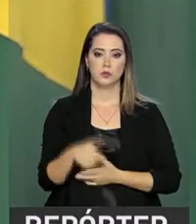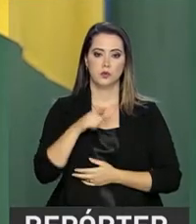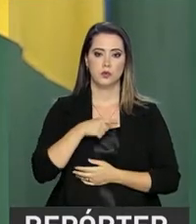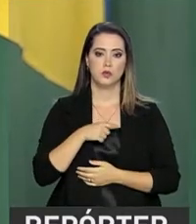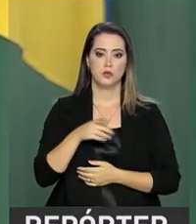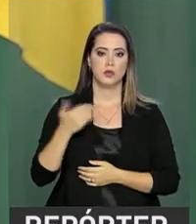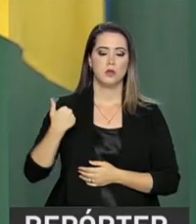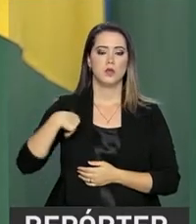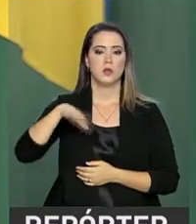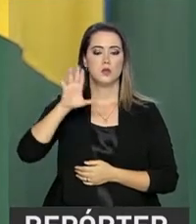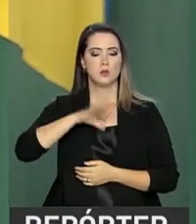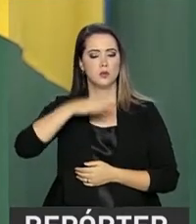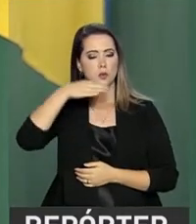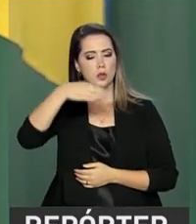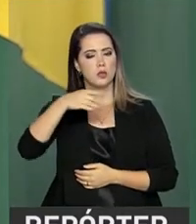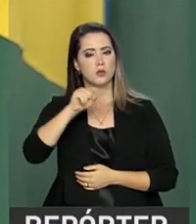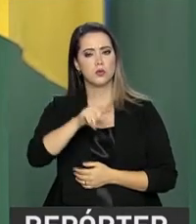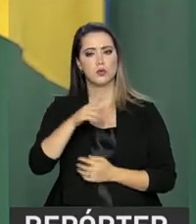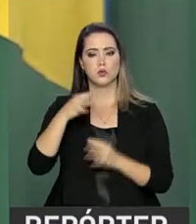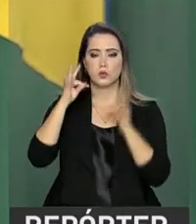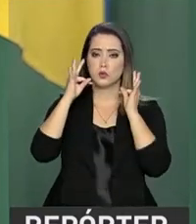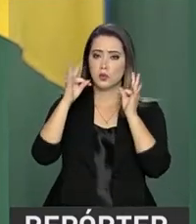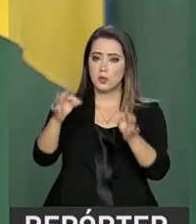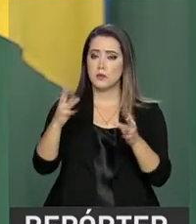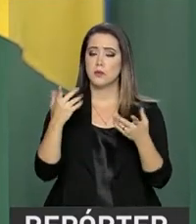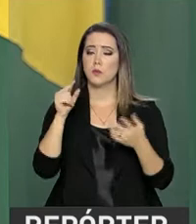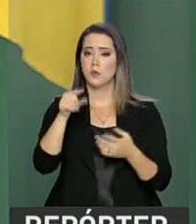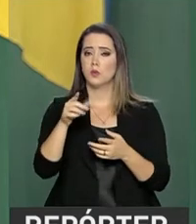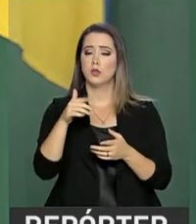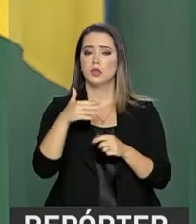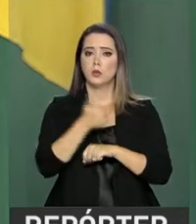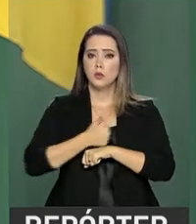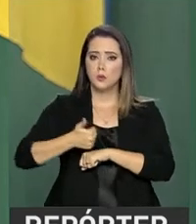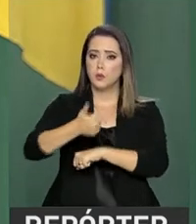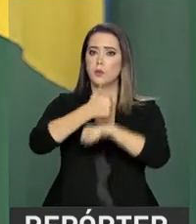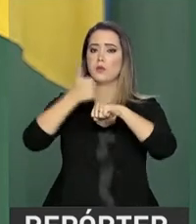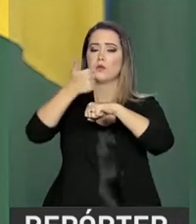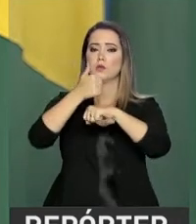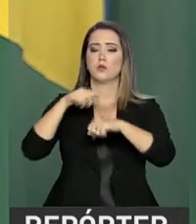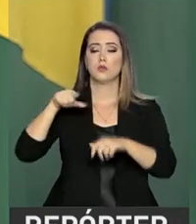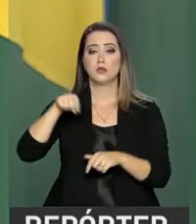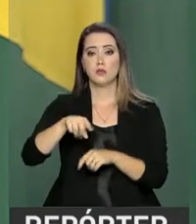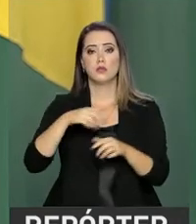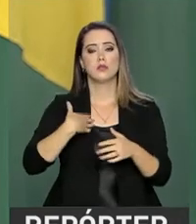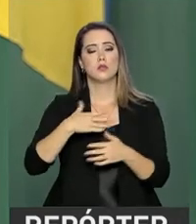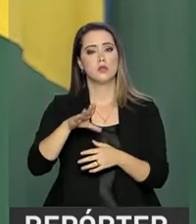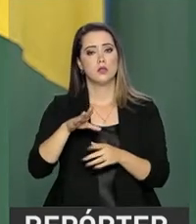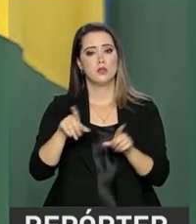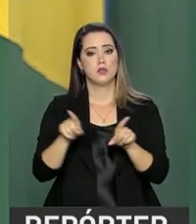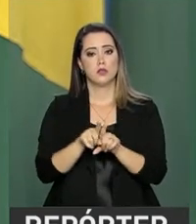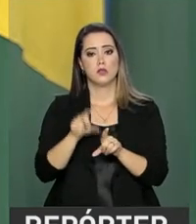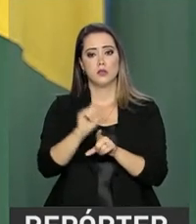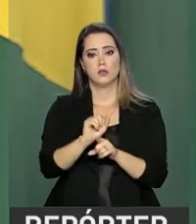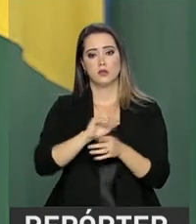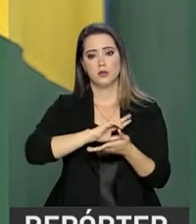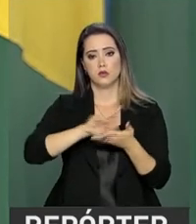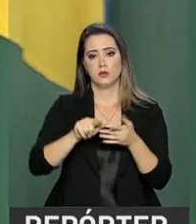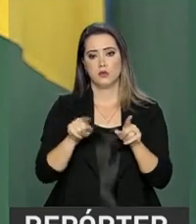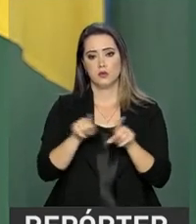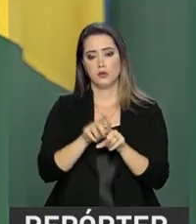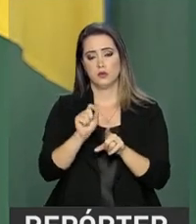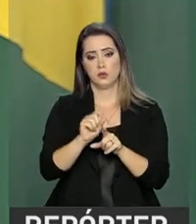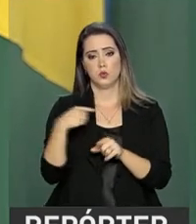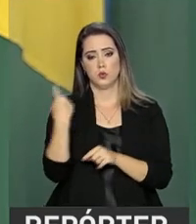mais um corajoso testemunho do profissionalismo e da abnegação dos nossos